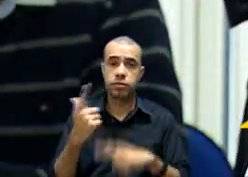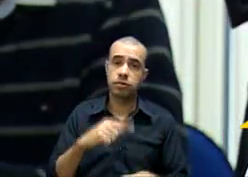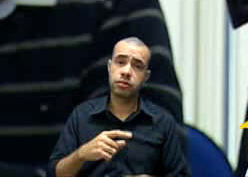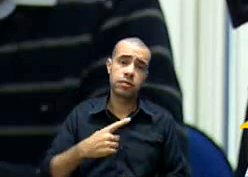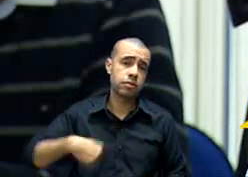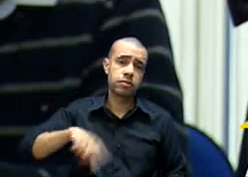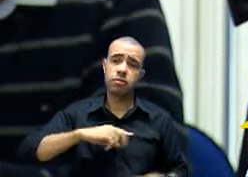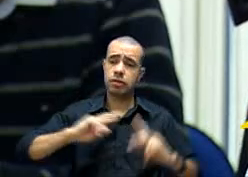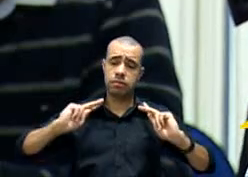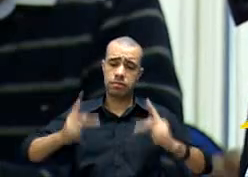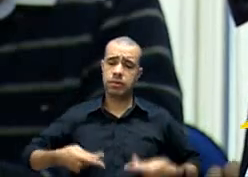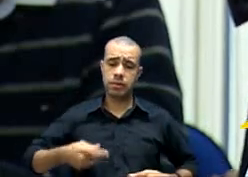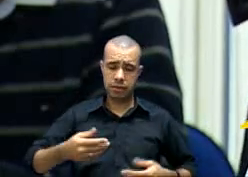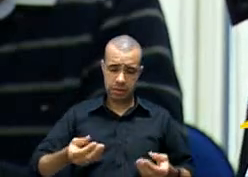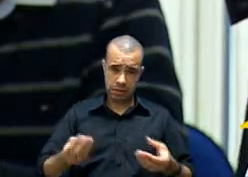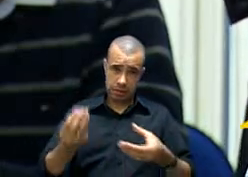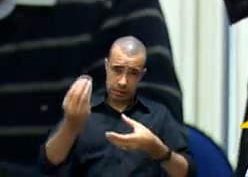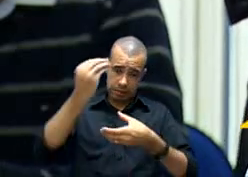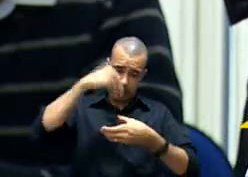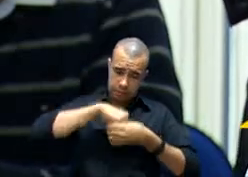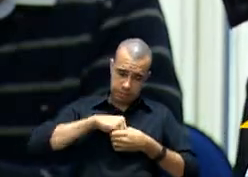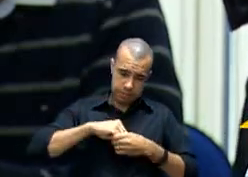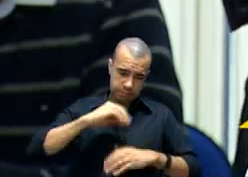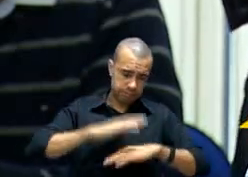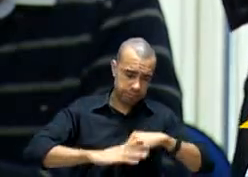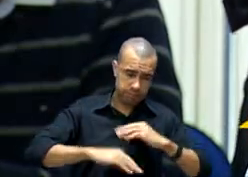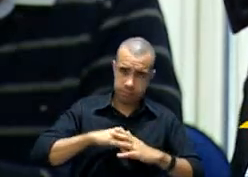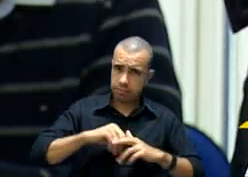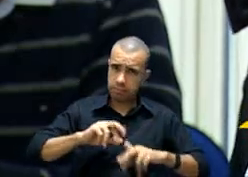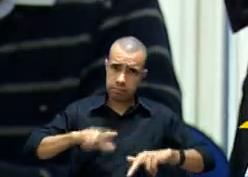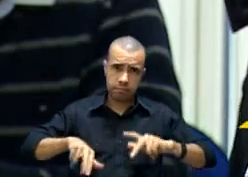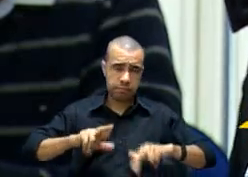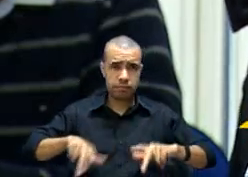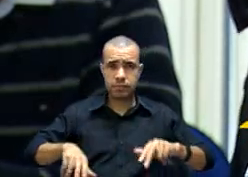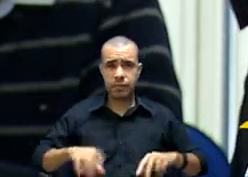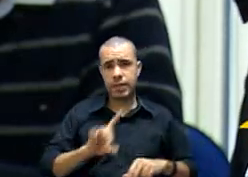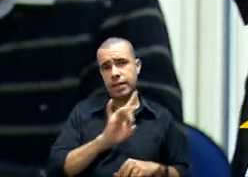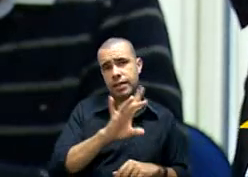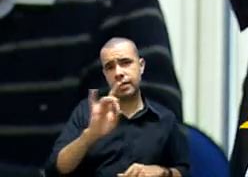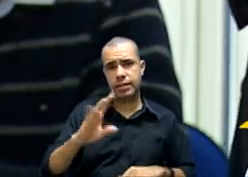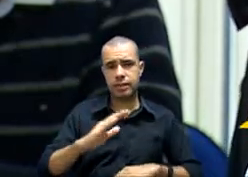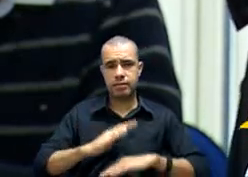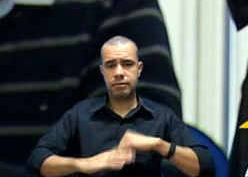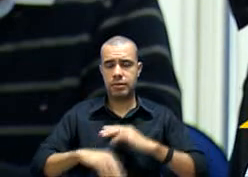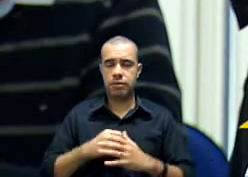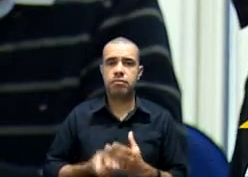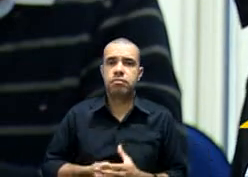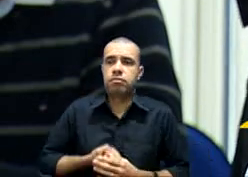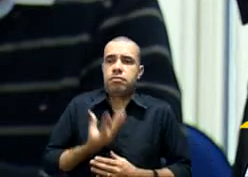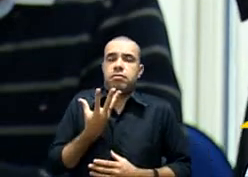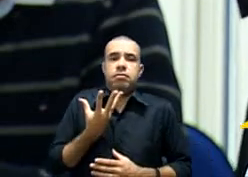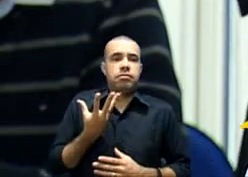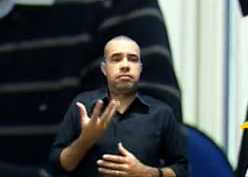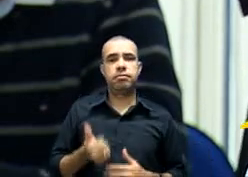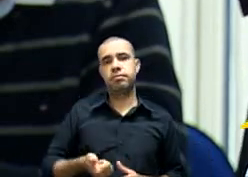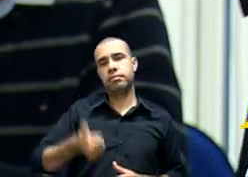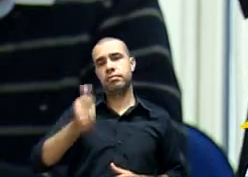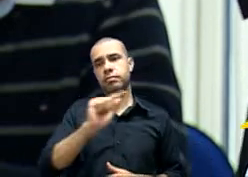várias habilidades aí e cada um consegue despertar melhor. Se nós temos hoje no